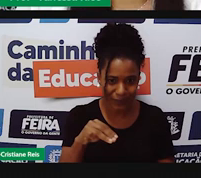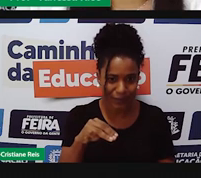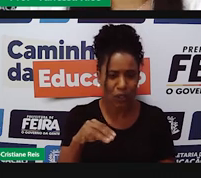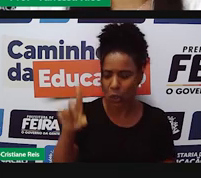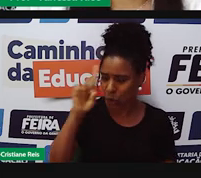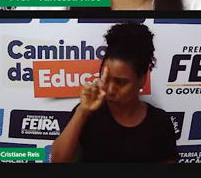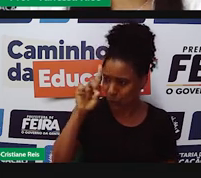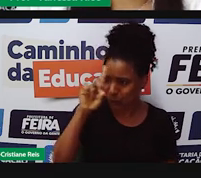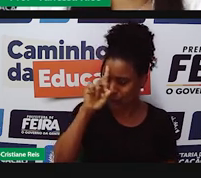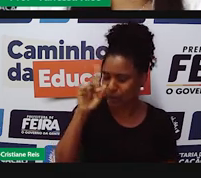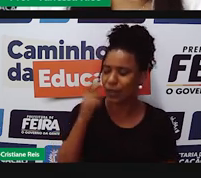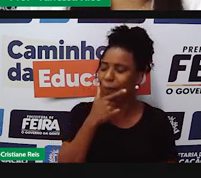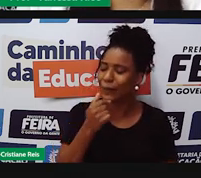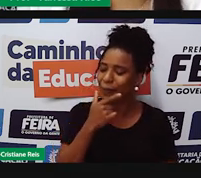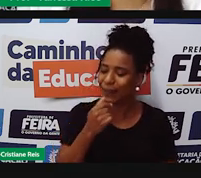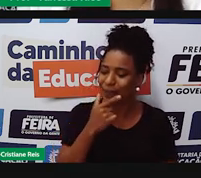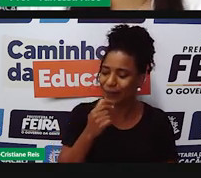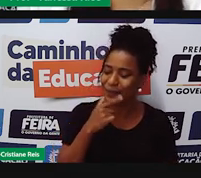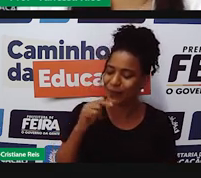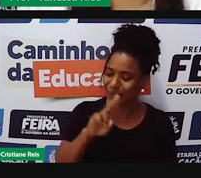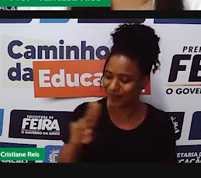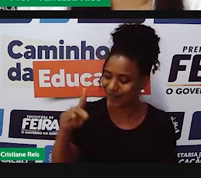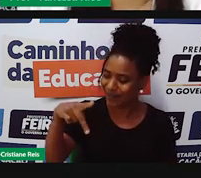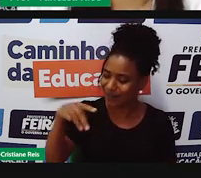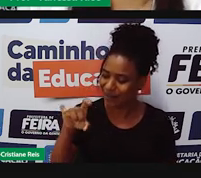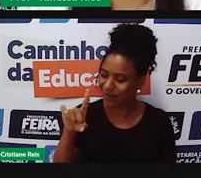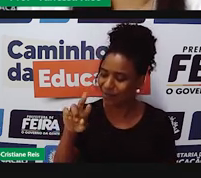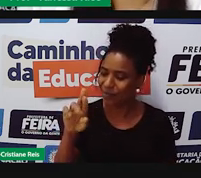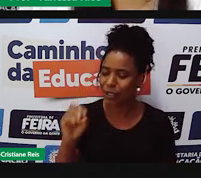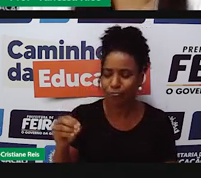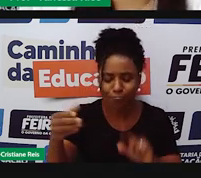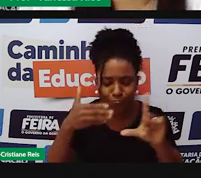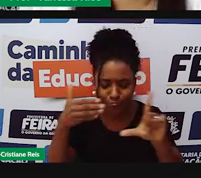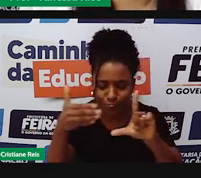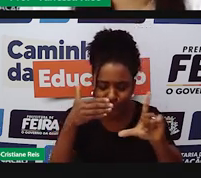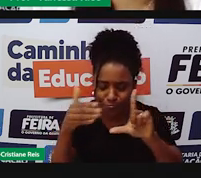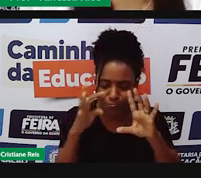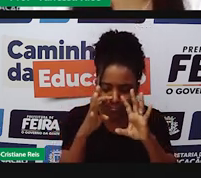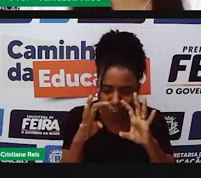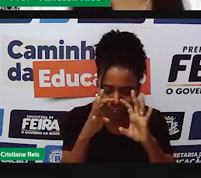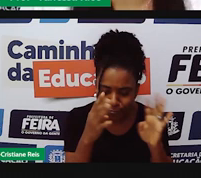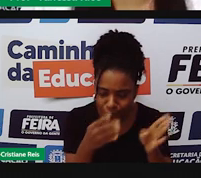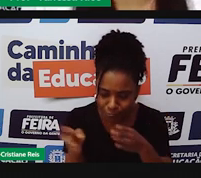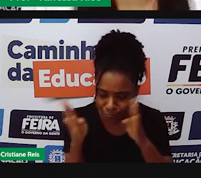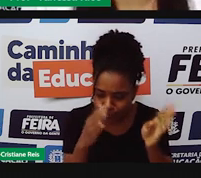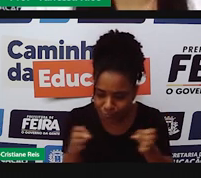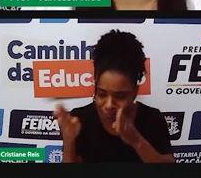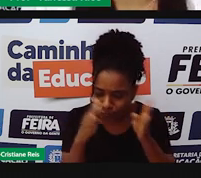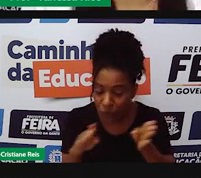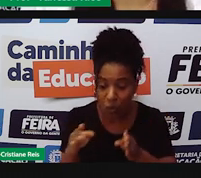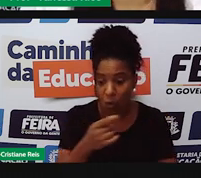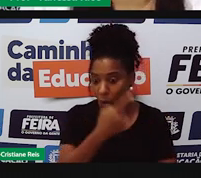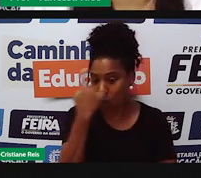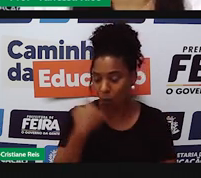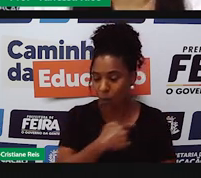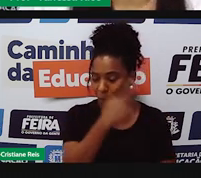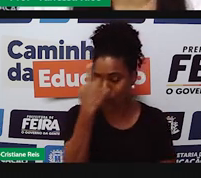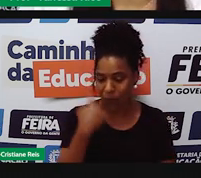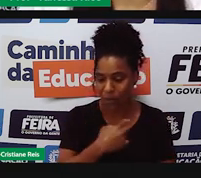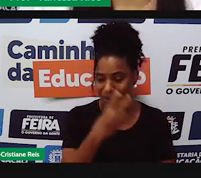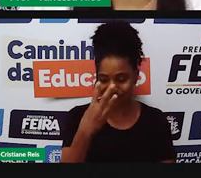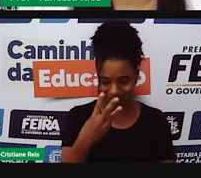assistindo as suas videoaulas, né? Ou as suas aulas aí através das outras plataformas, aí por 3 horas e 50